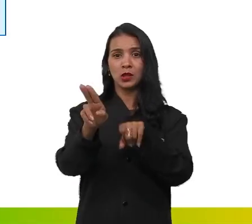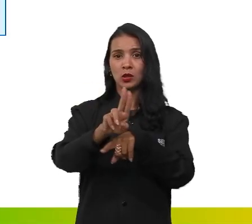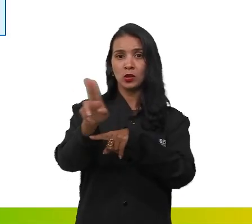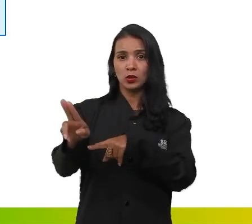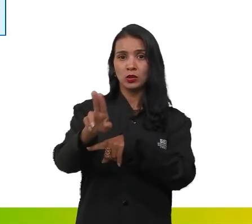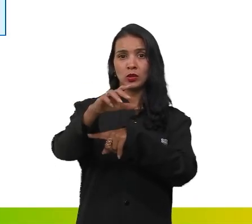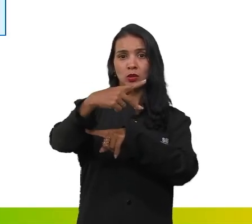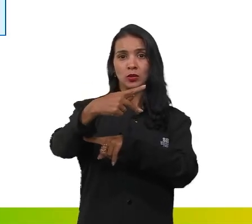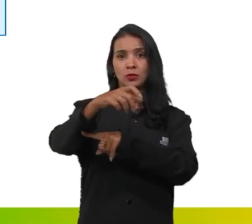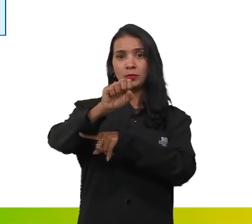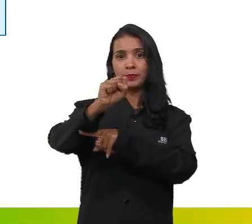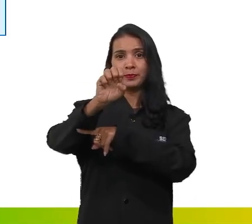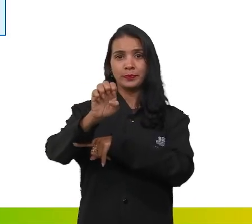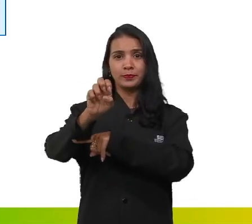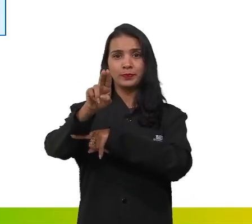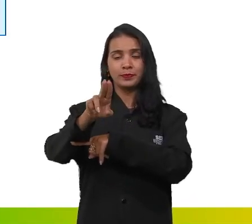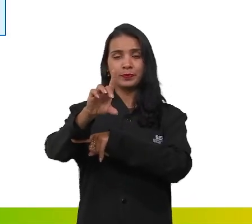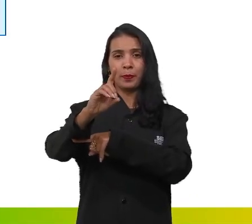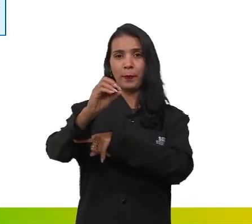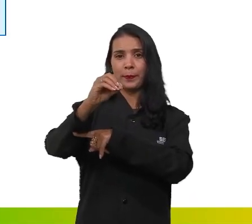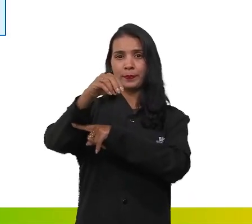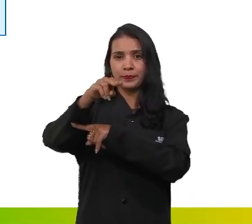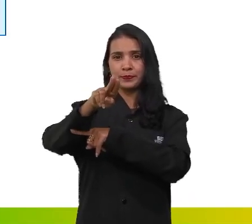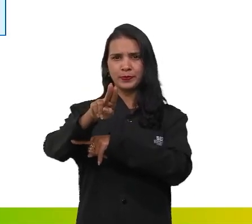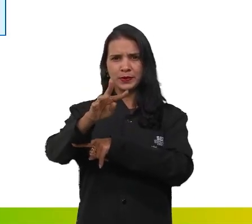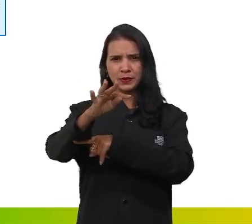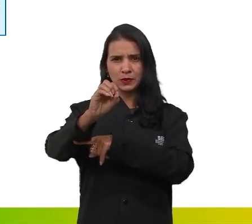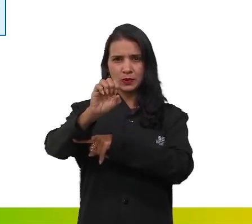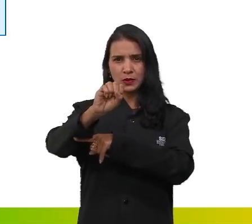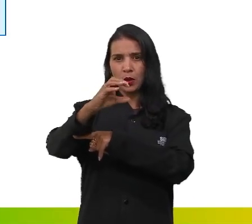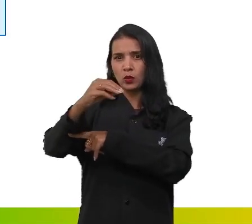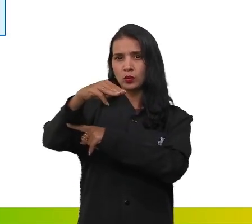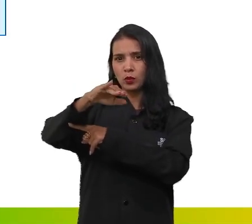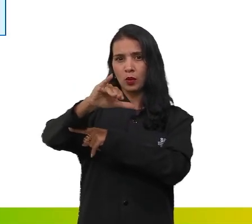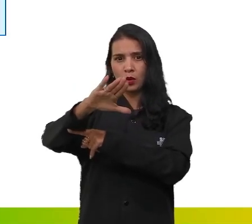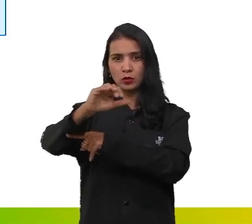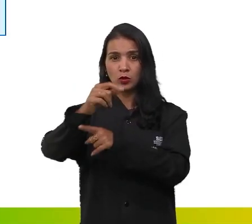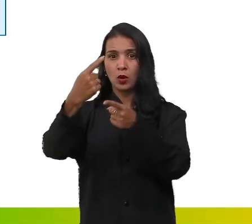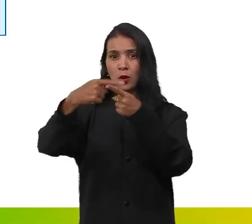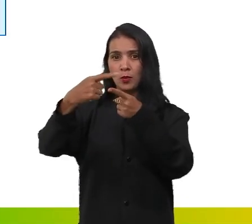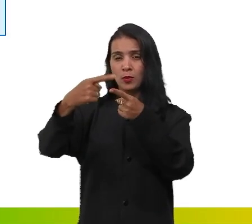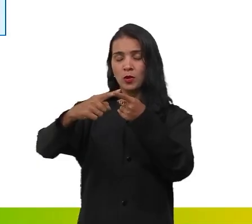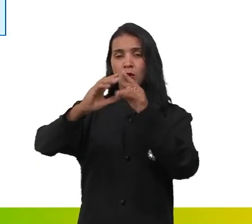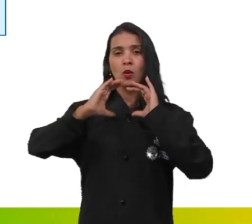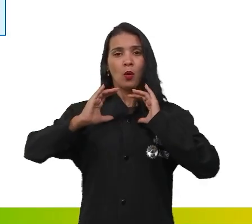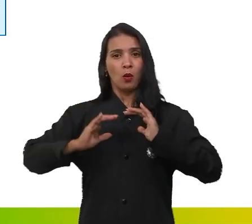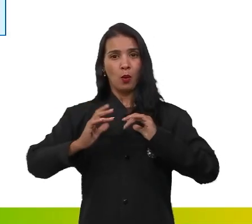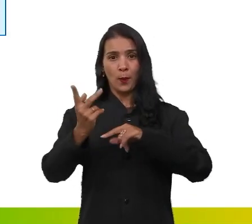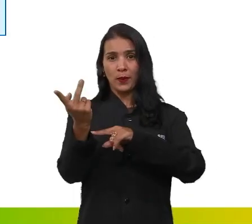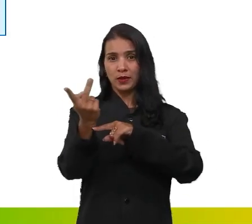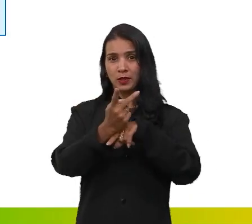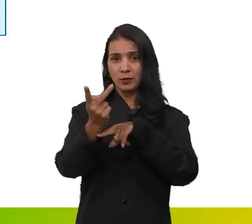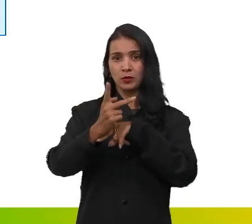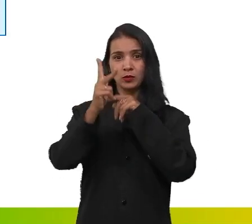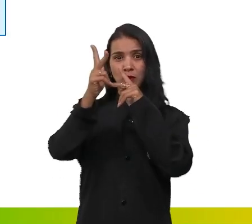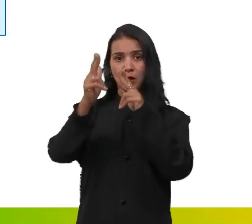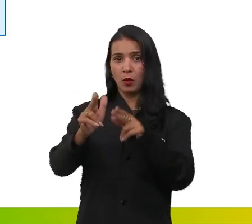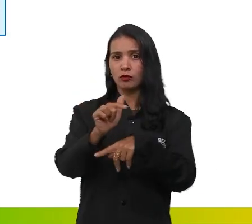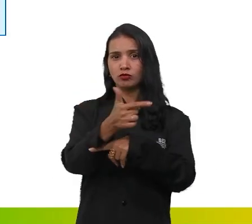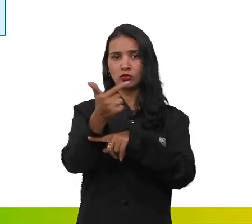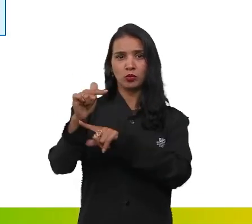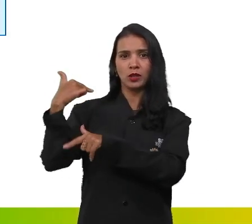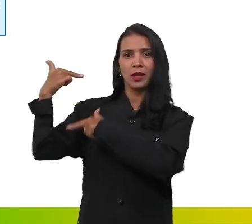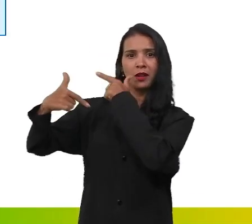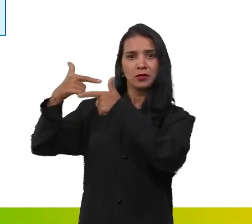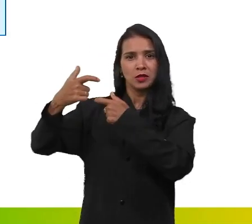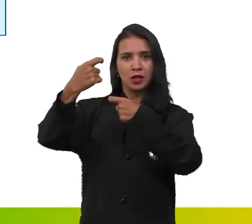ele se comporta como se fosse autossômicas. Ou seja, ele não determina o sexo e não segue a herança ligada